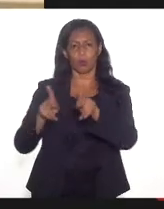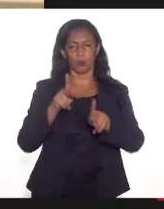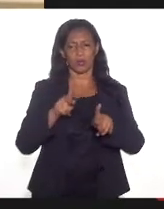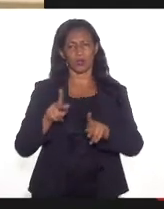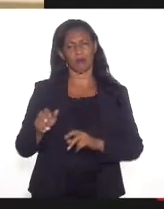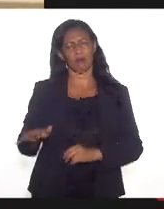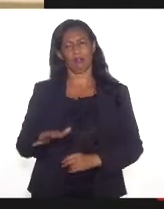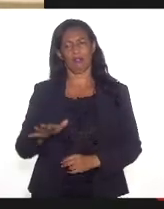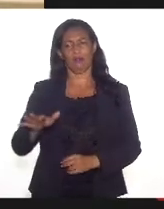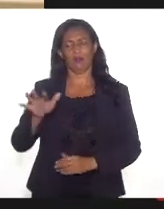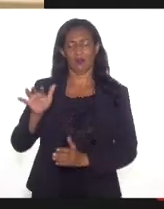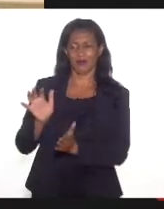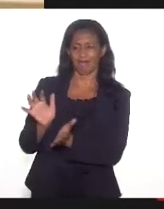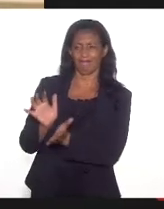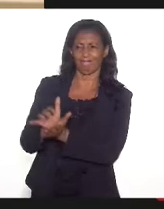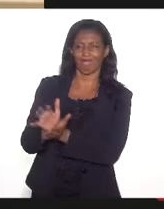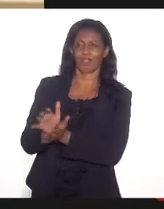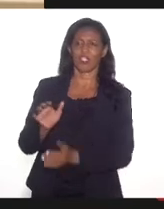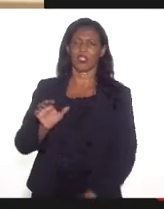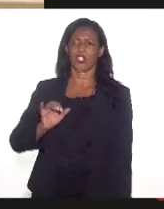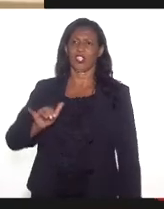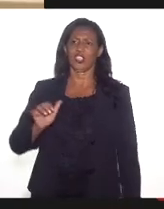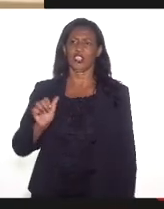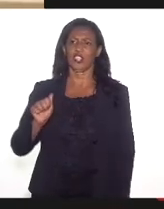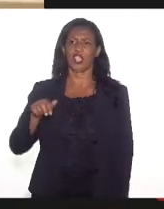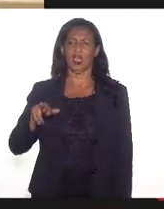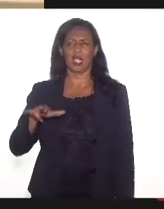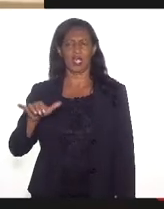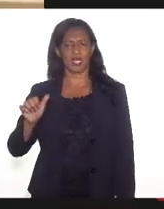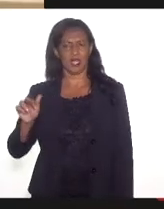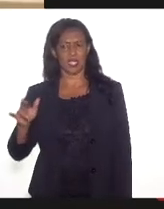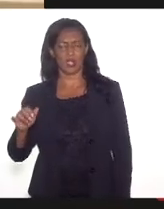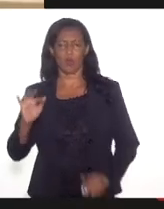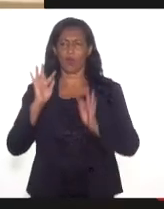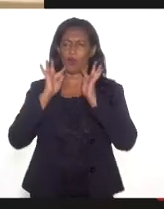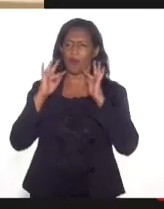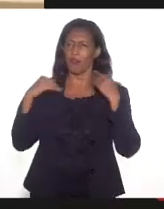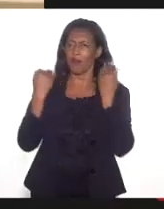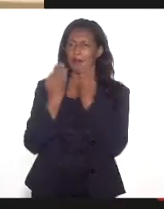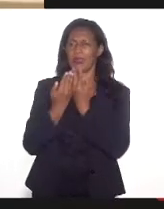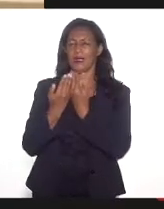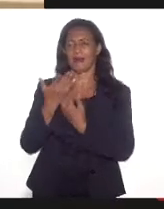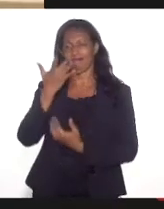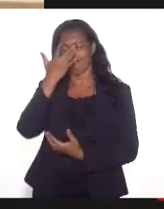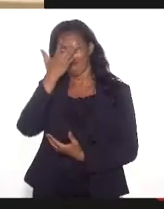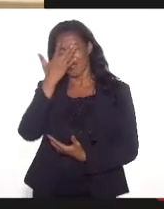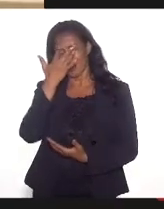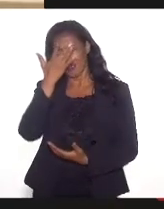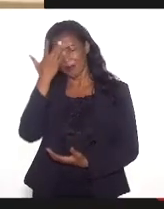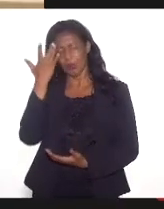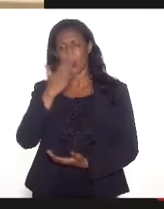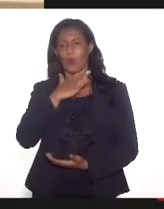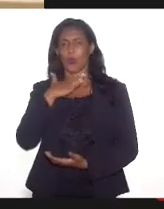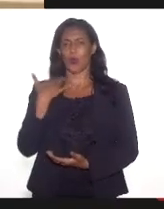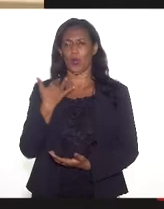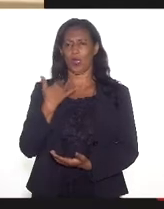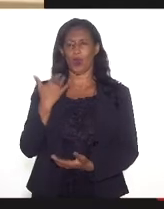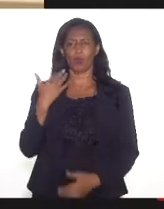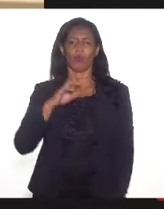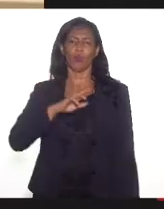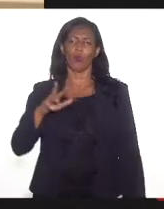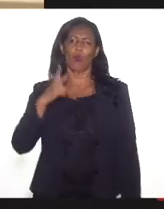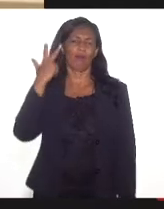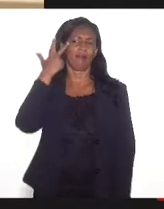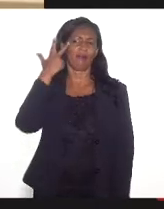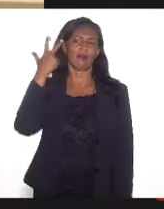Jacarezinho, me solidarizar com aqueles e com aquelas que perderam seus entes queridos e dizer que não é natural que haja uma